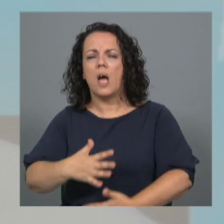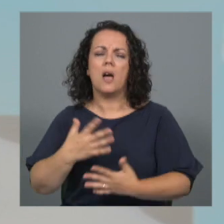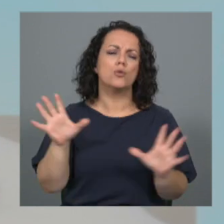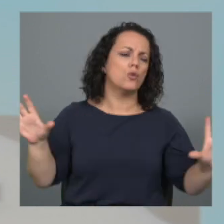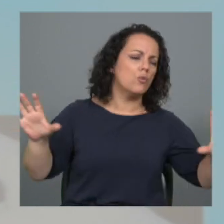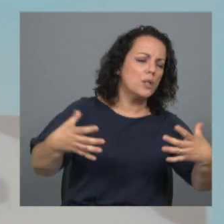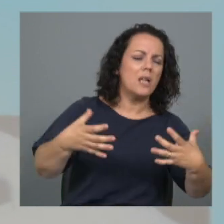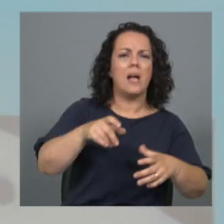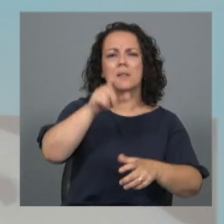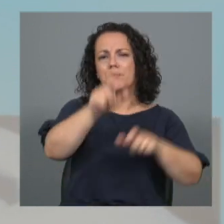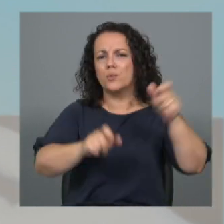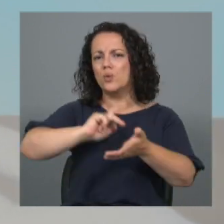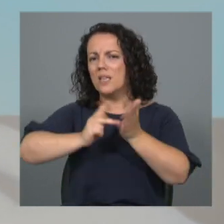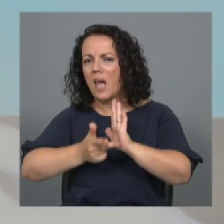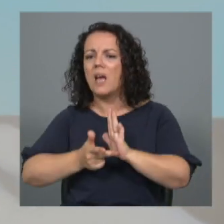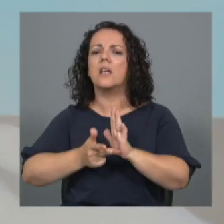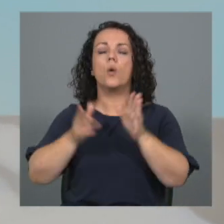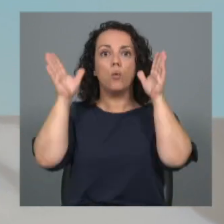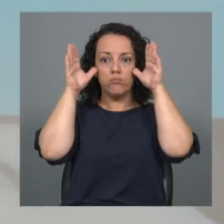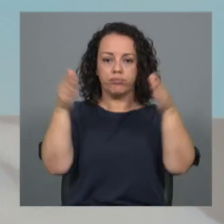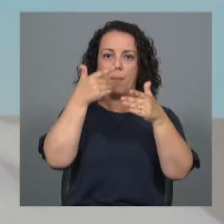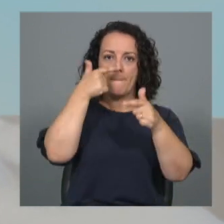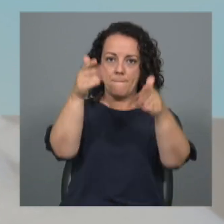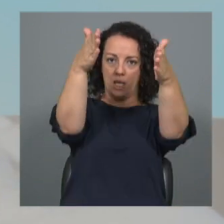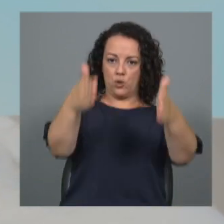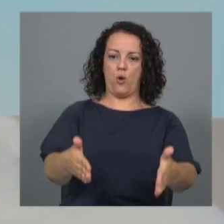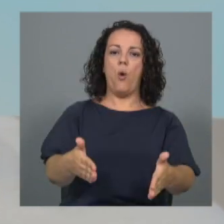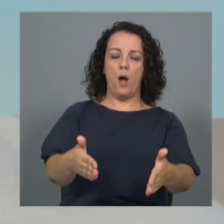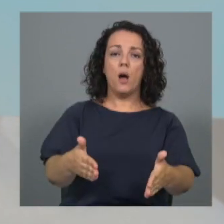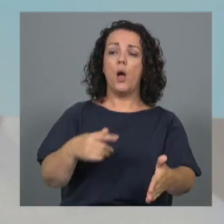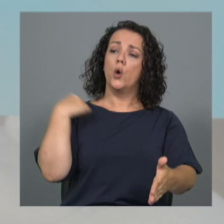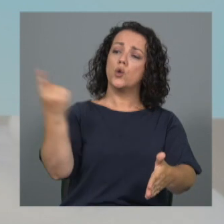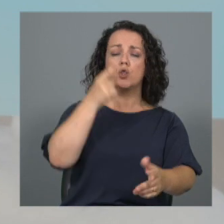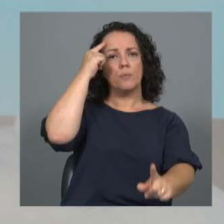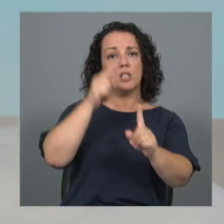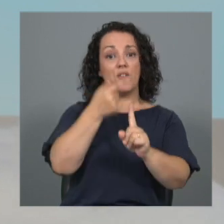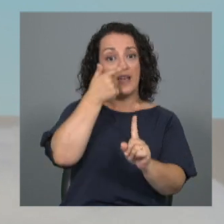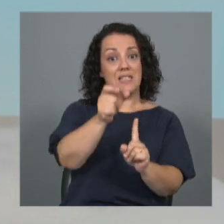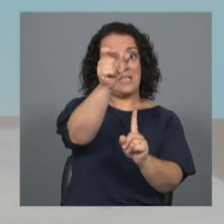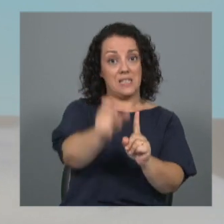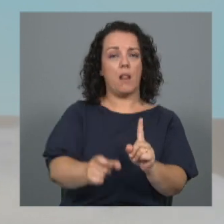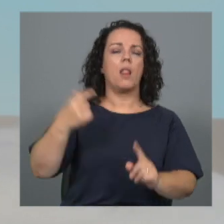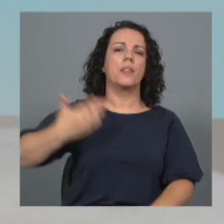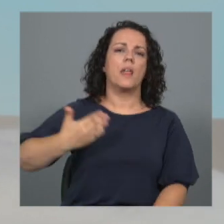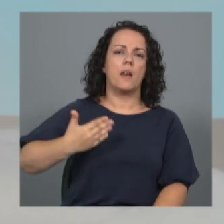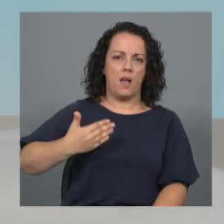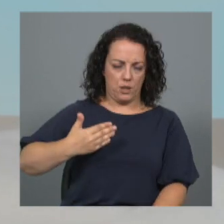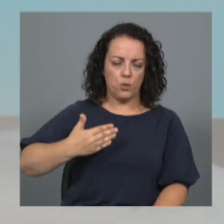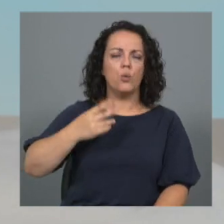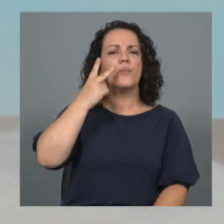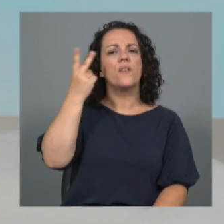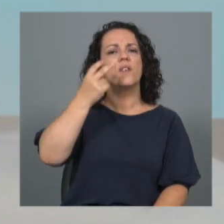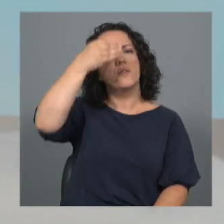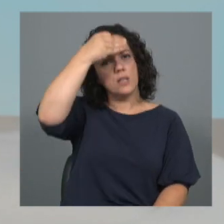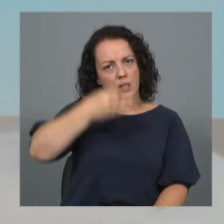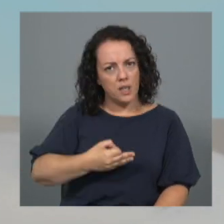é a pessoa. E a partir daí, ter como objetivo comum, dizer, este cidadão, esta pessoa, tem todo o direito de viver dignamente